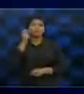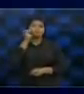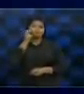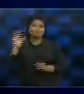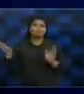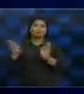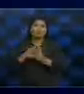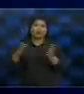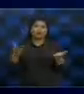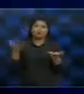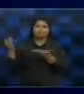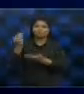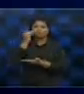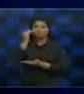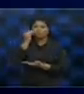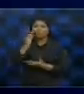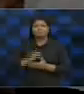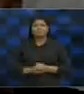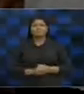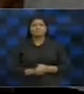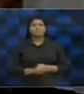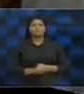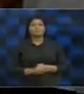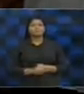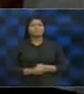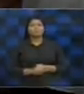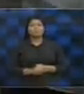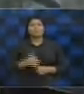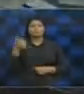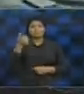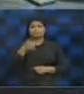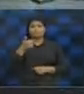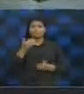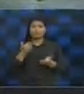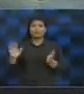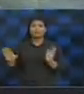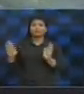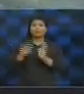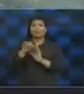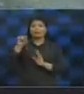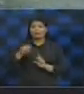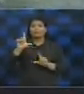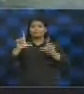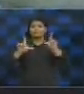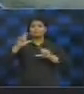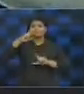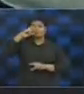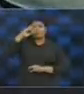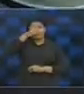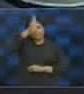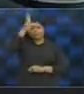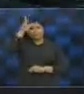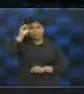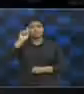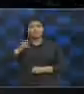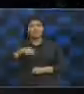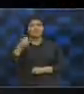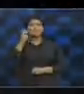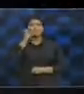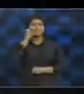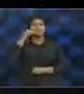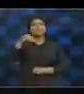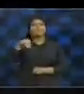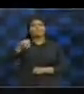chegada do candidato Marcelo Ramos. O primeiro candidato a chegar aqui à sede da emissora Band Amazonas é o candidato Marcelo Ramos do